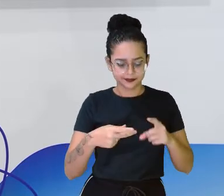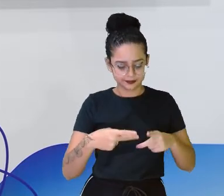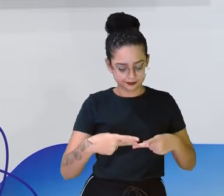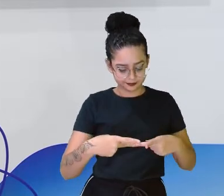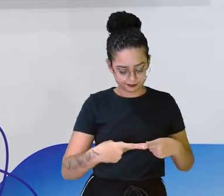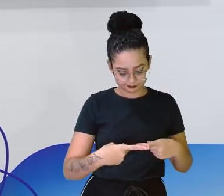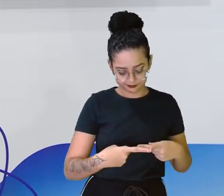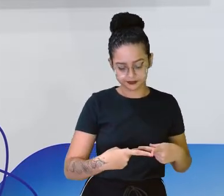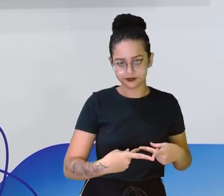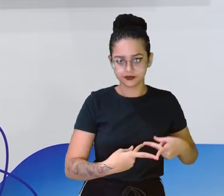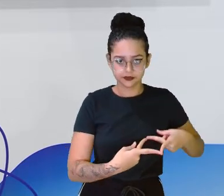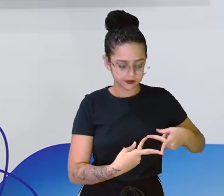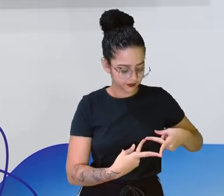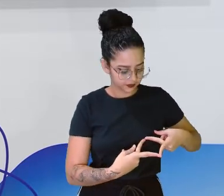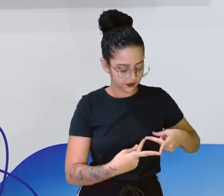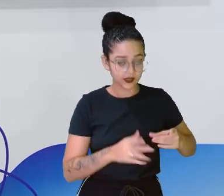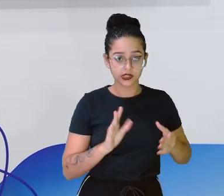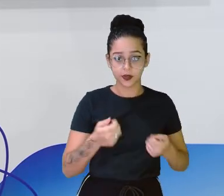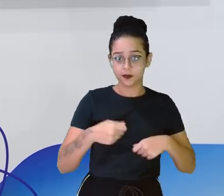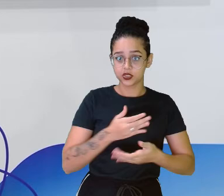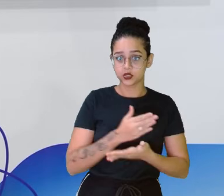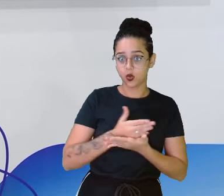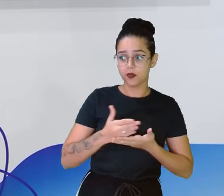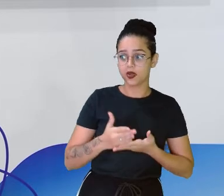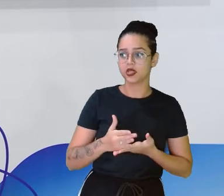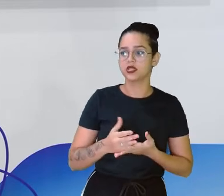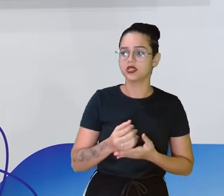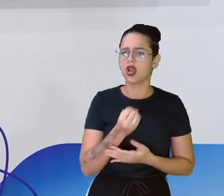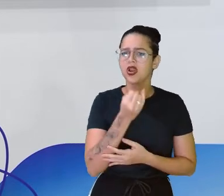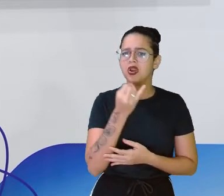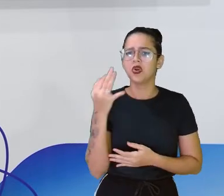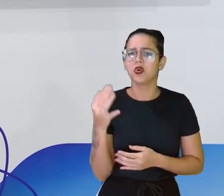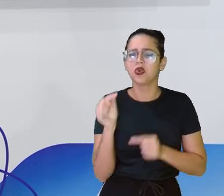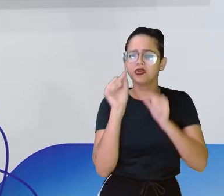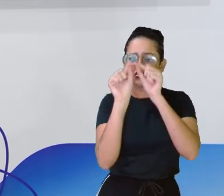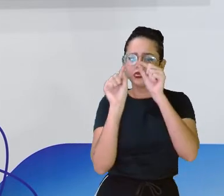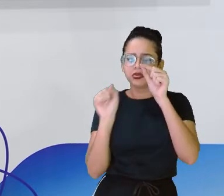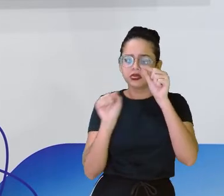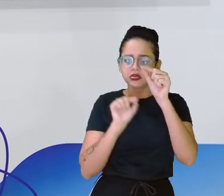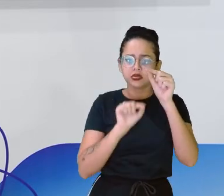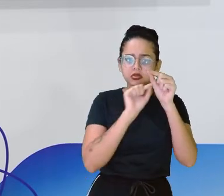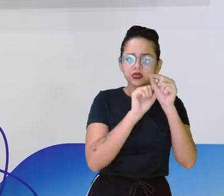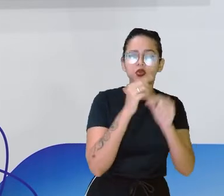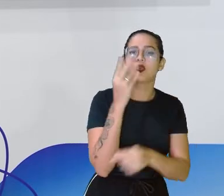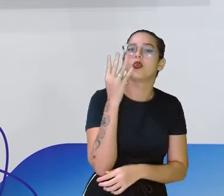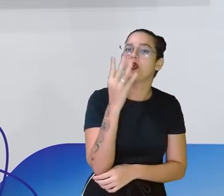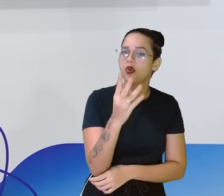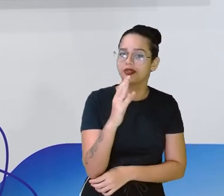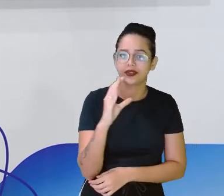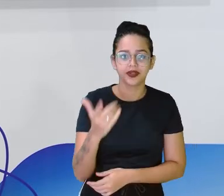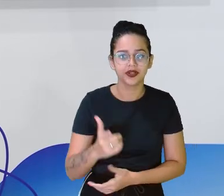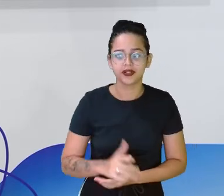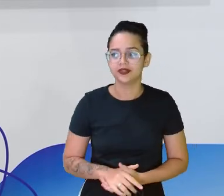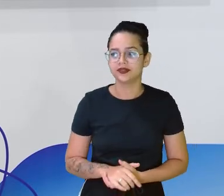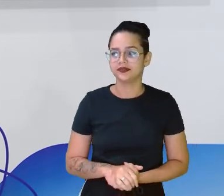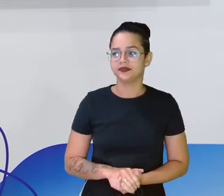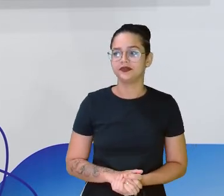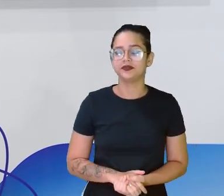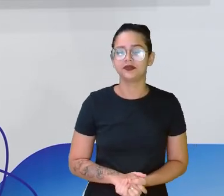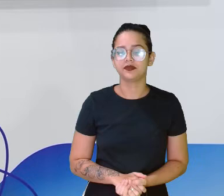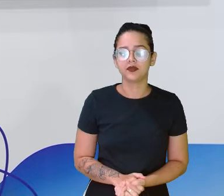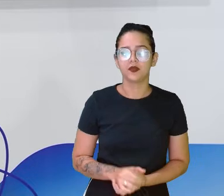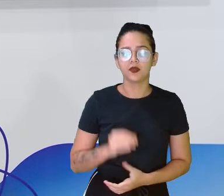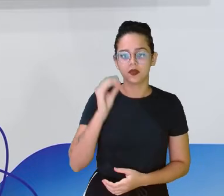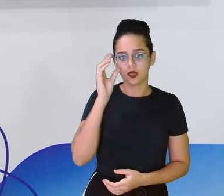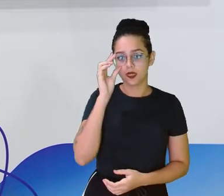já tenho que começar a minha base. Com quantos vértices? 4, claro. Você entendeu muito